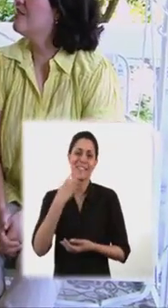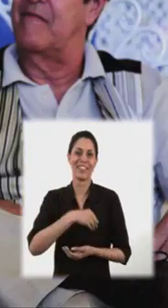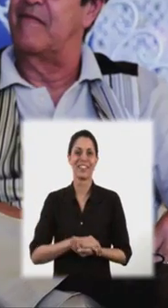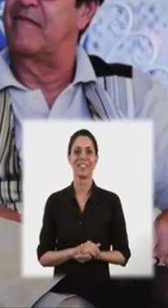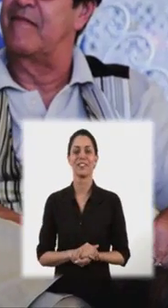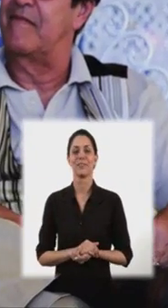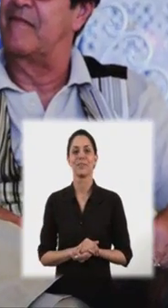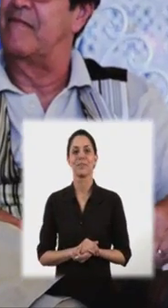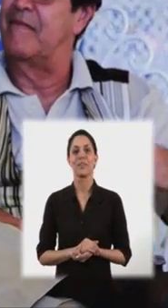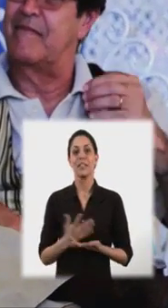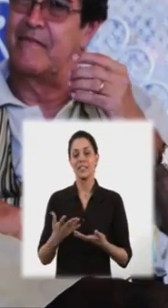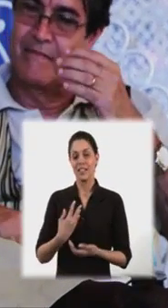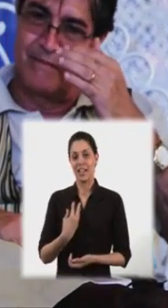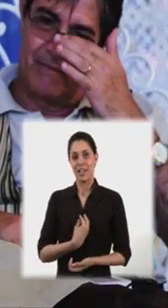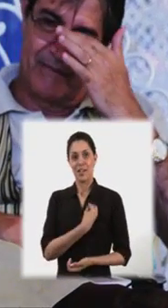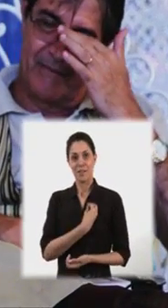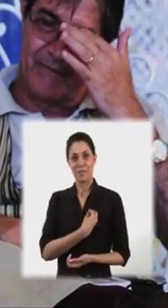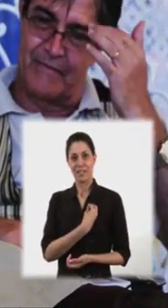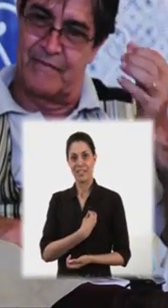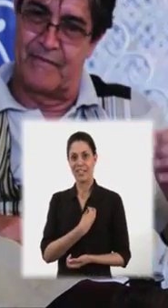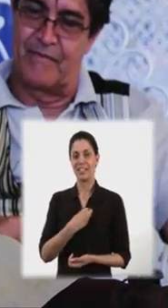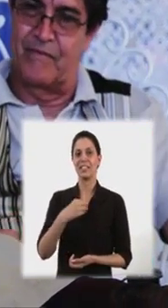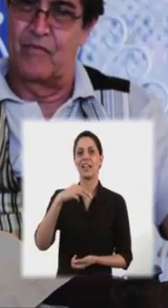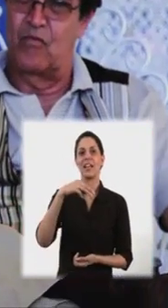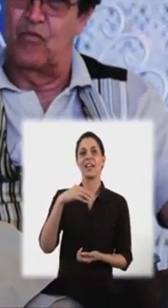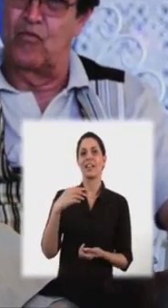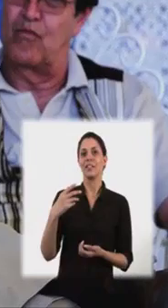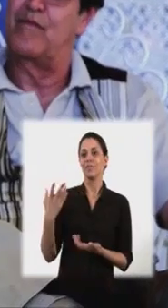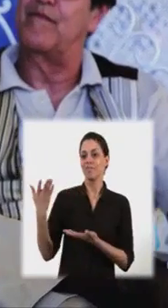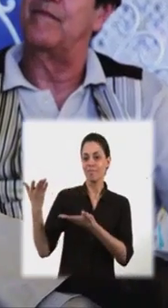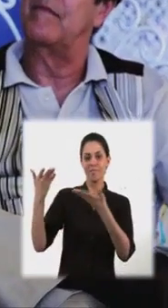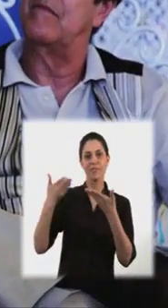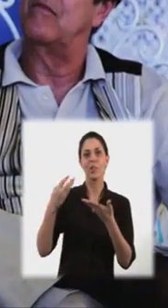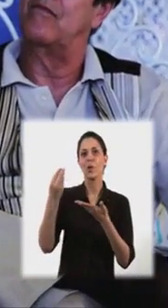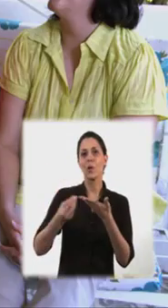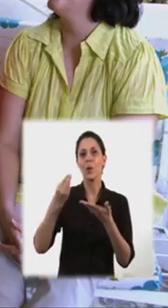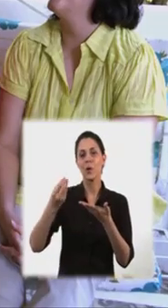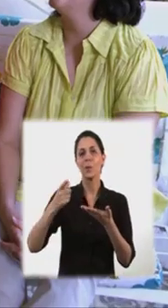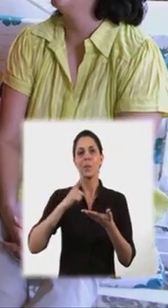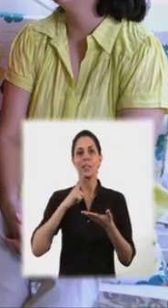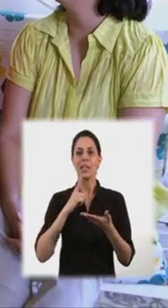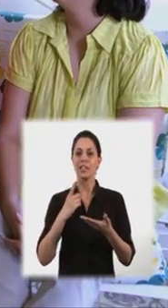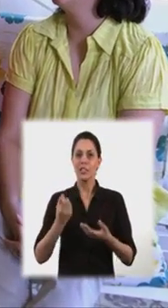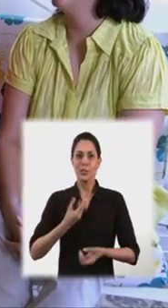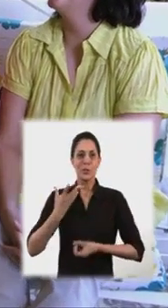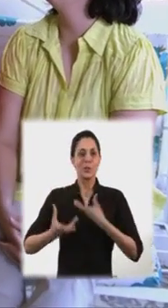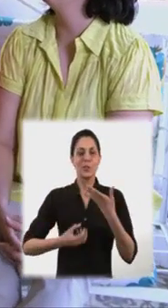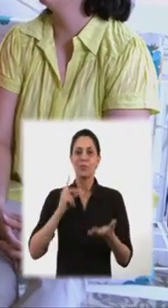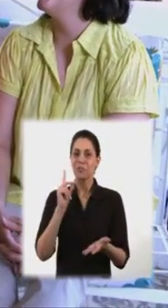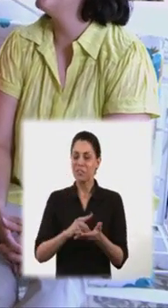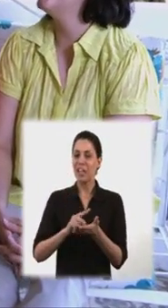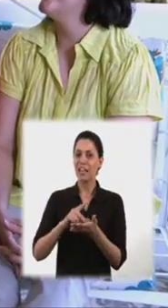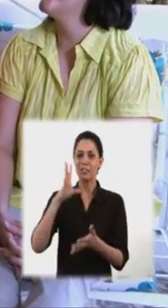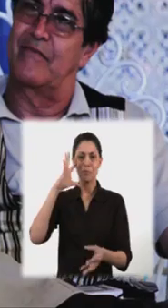Maravilhoso. A gente tem aí a presença, né, da malícia, né, a jocosidade, né, esse presença de espírito, né,